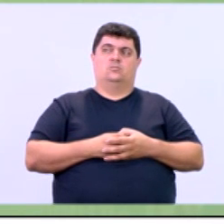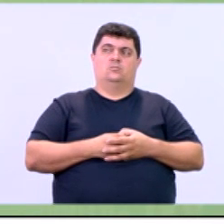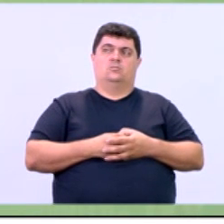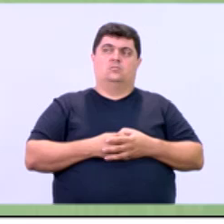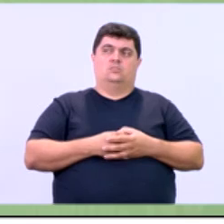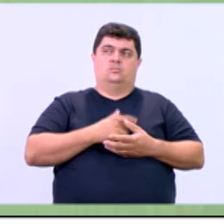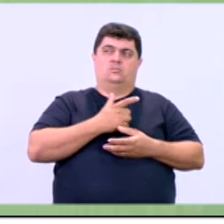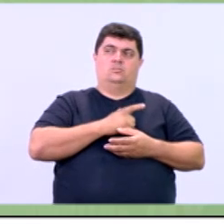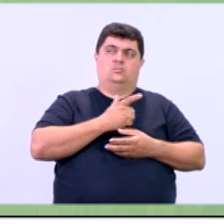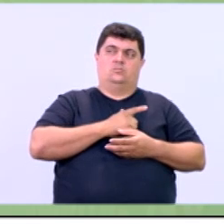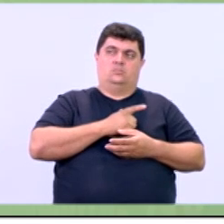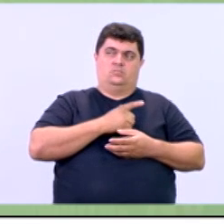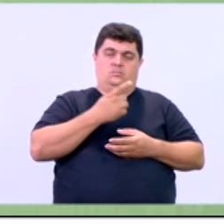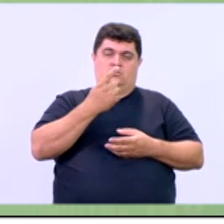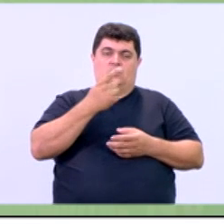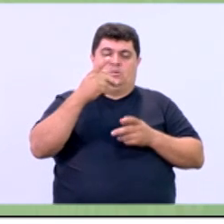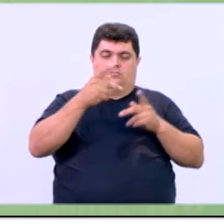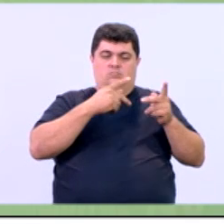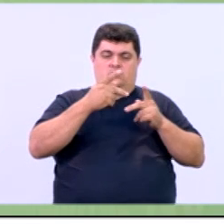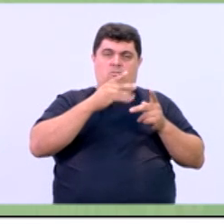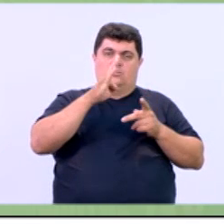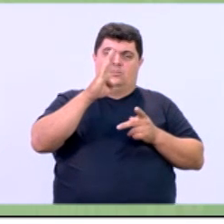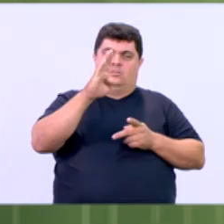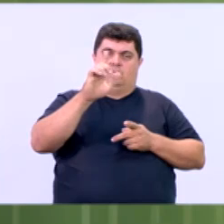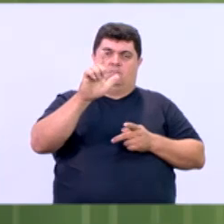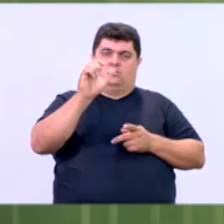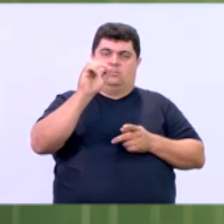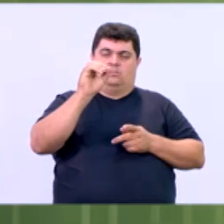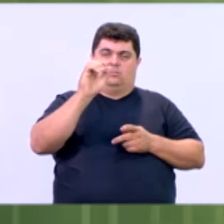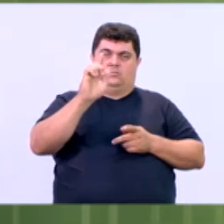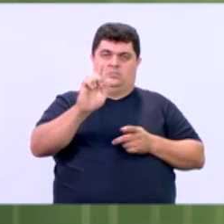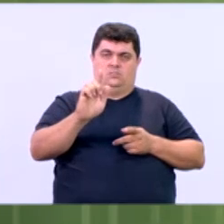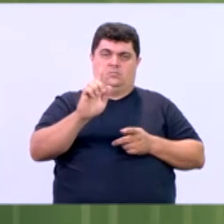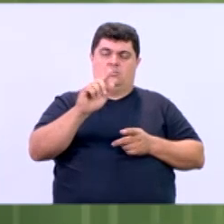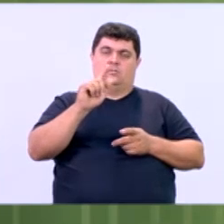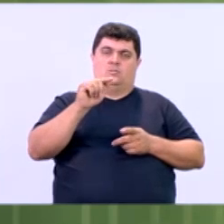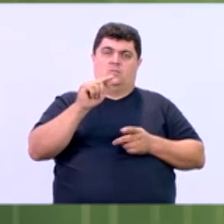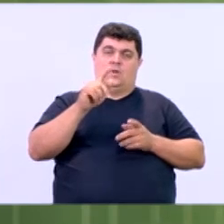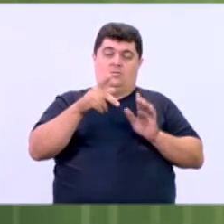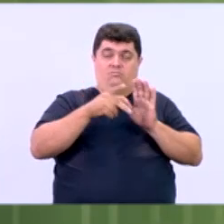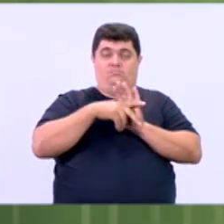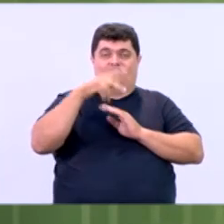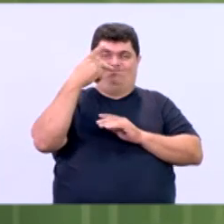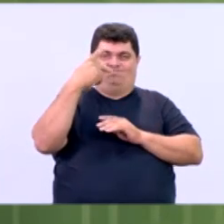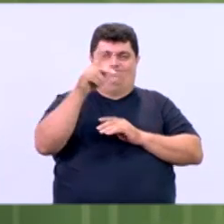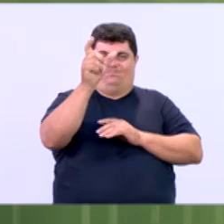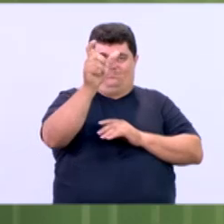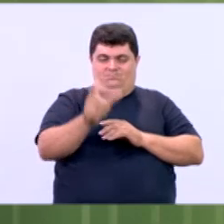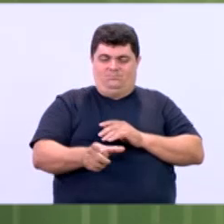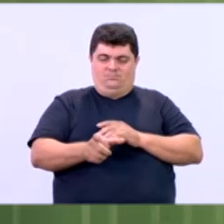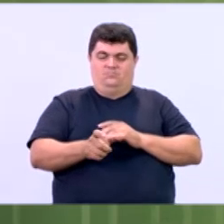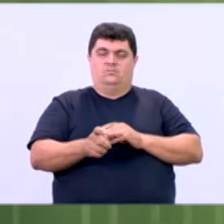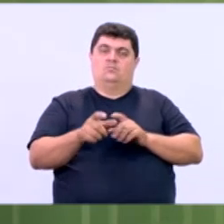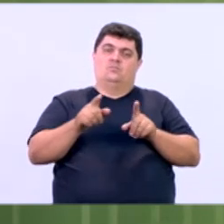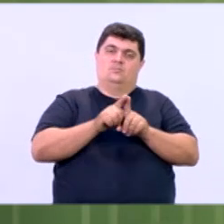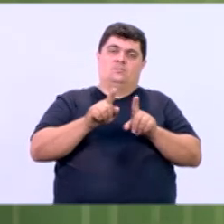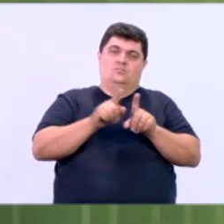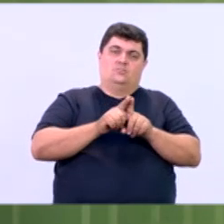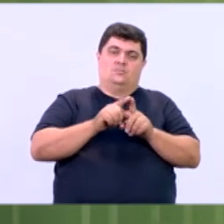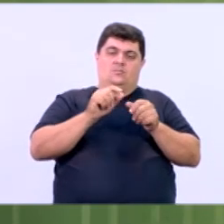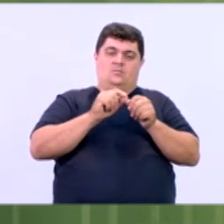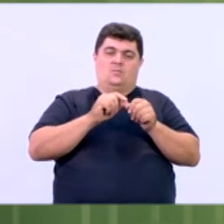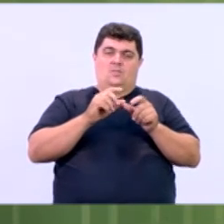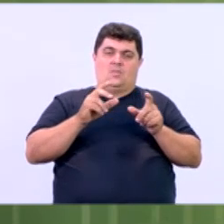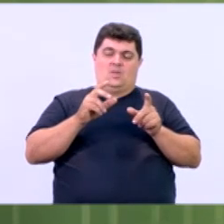Você tem um projeto de um blog, que seria o seu blog, tá? E você tem que completar